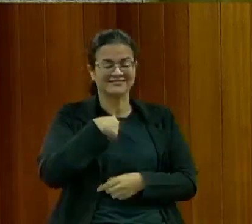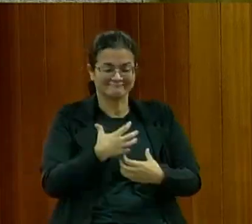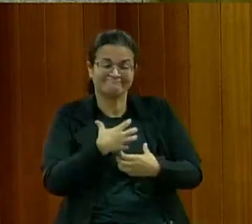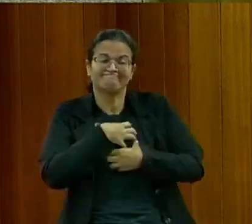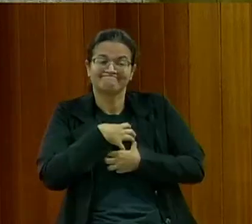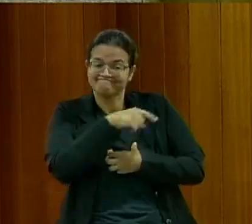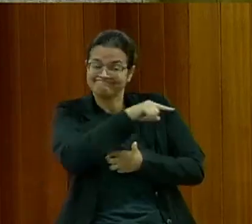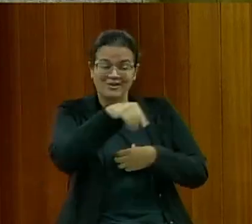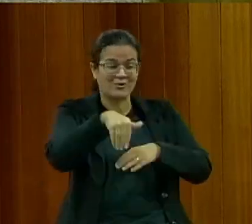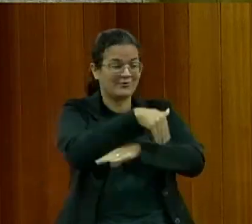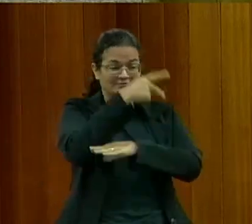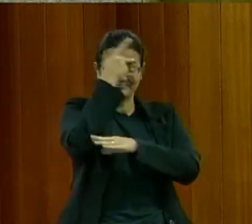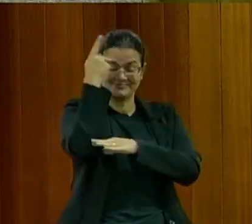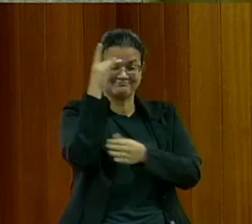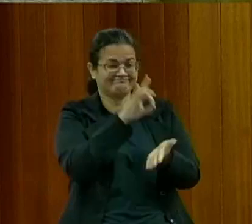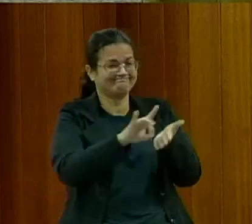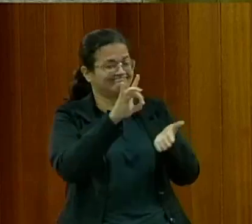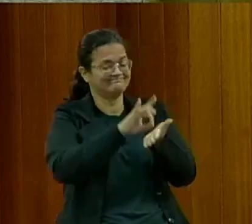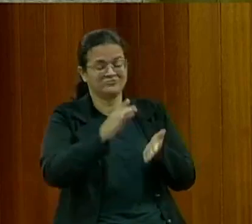aqui.